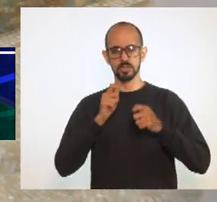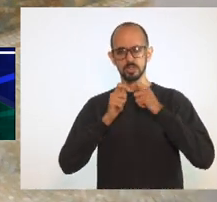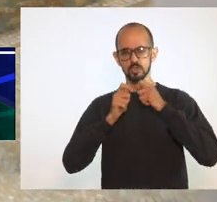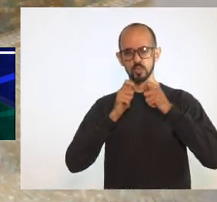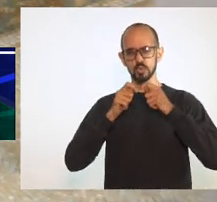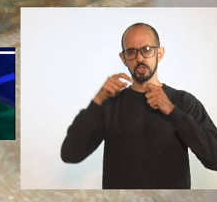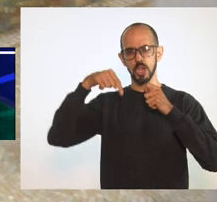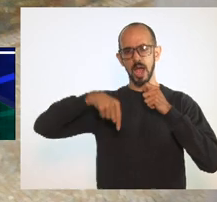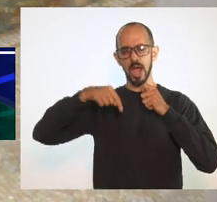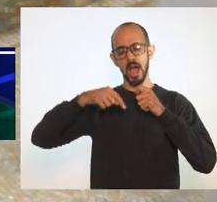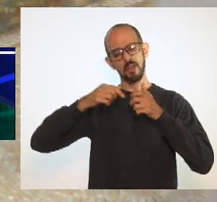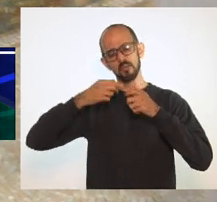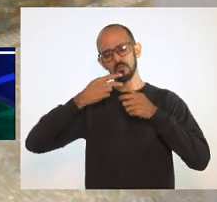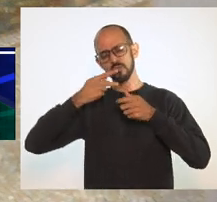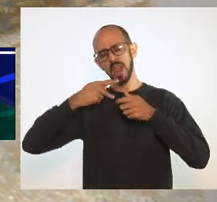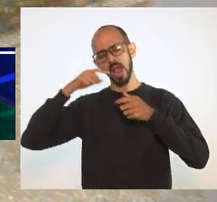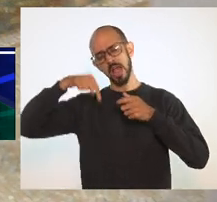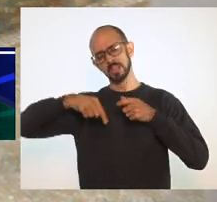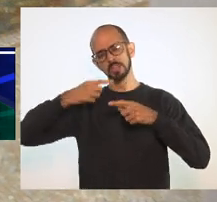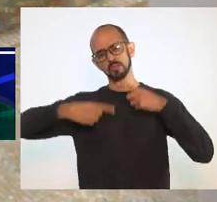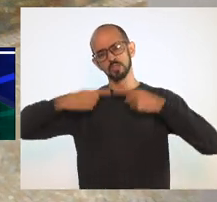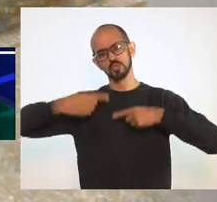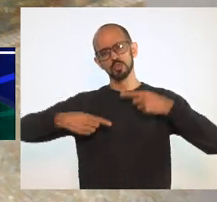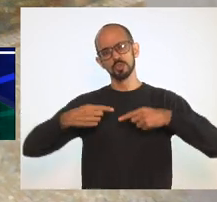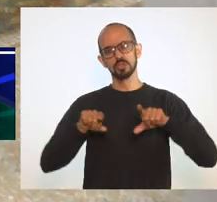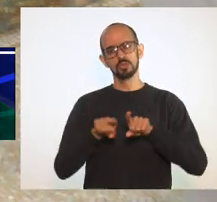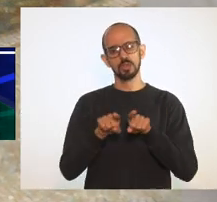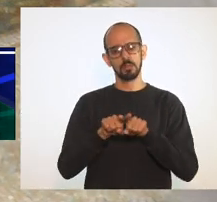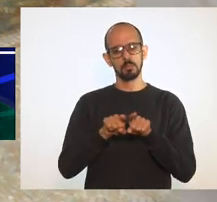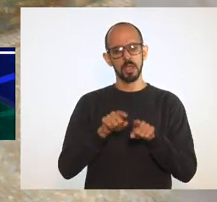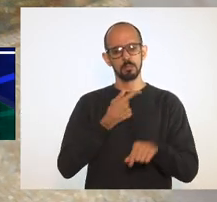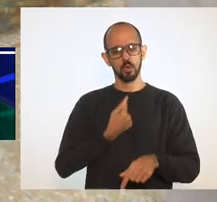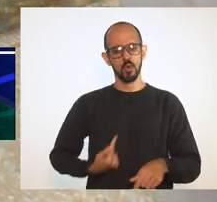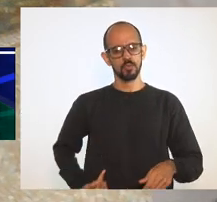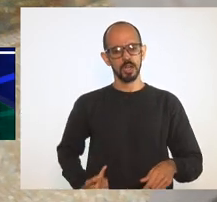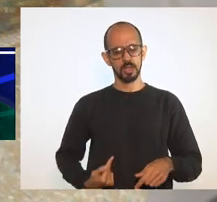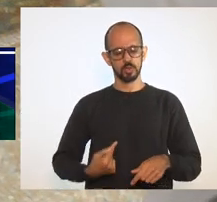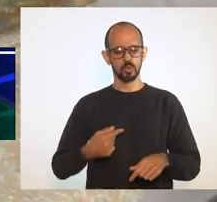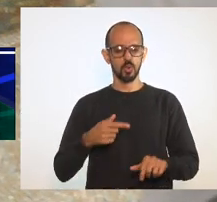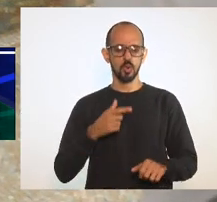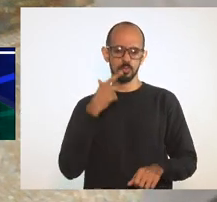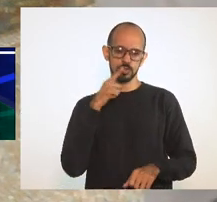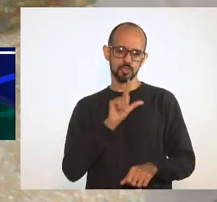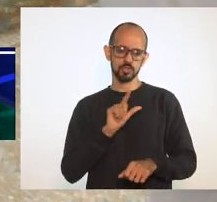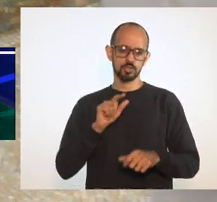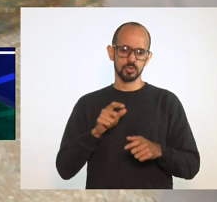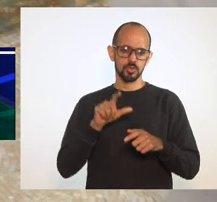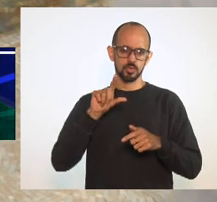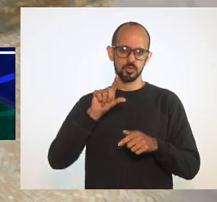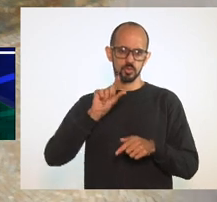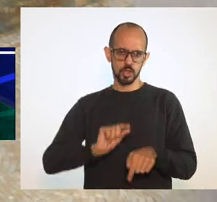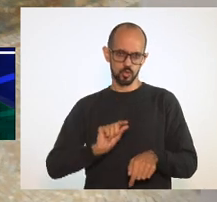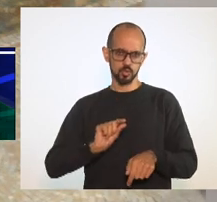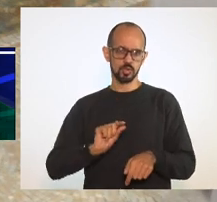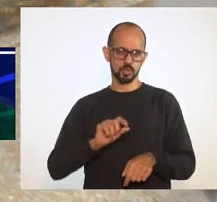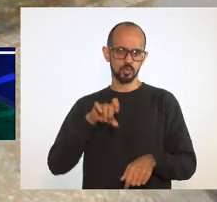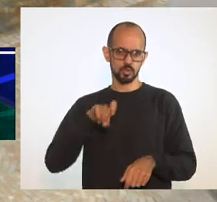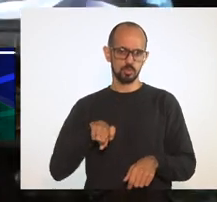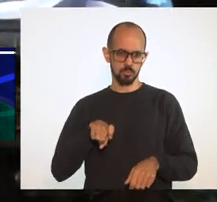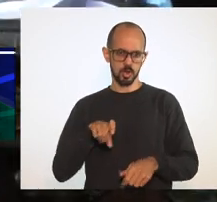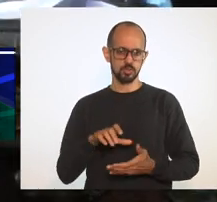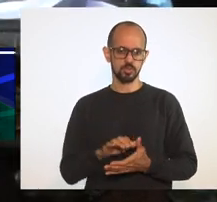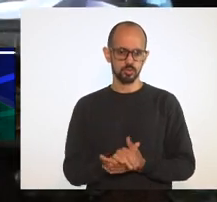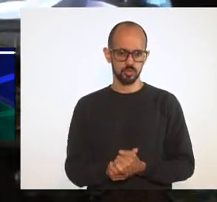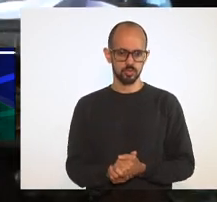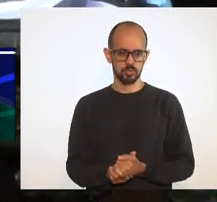uma segurança jurídica até para o governador, para que possamos aí fazer a redução. É verdade.